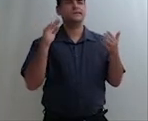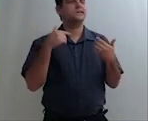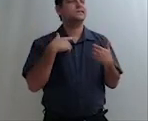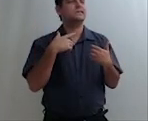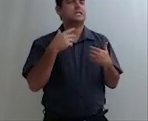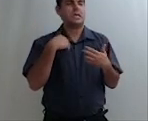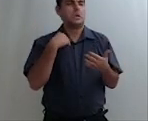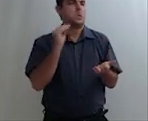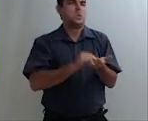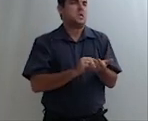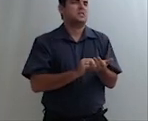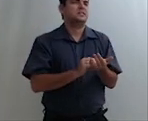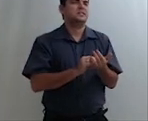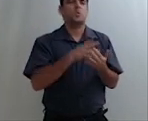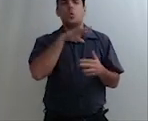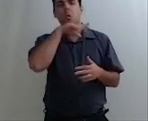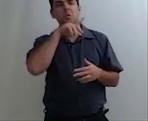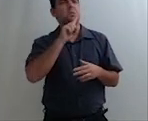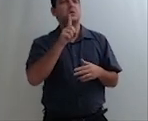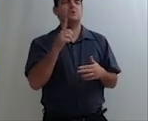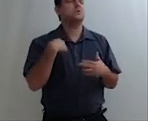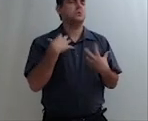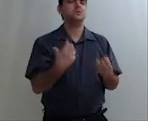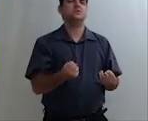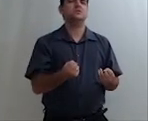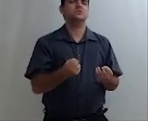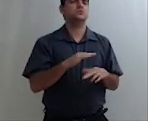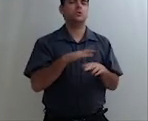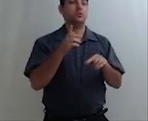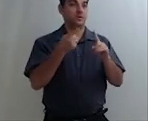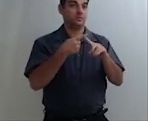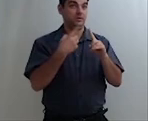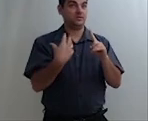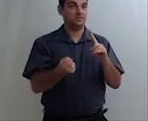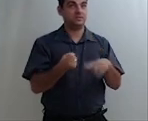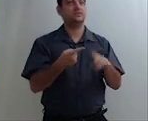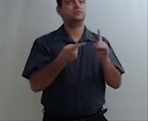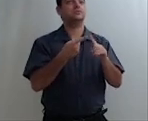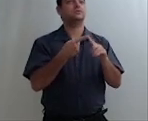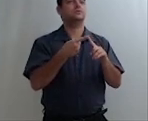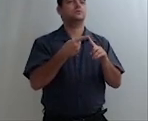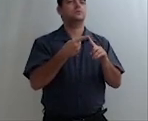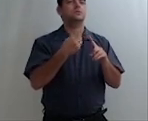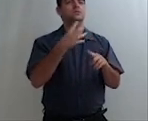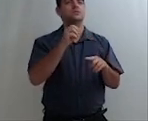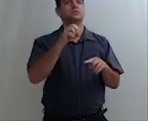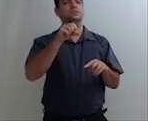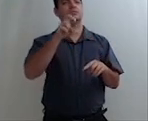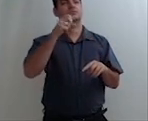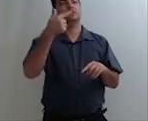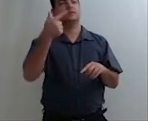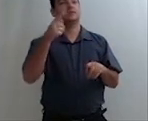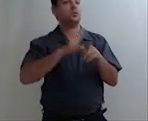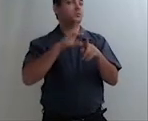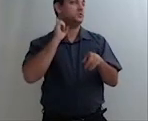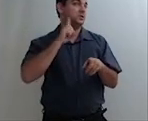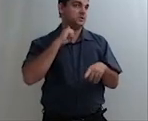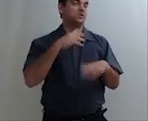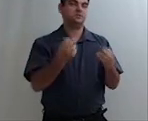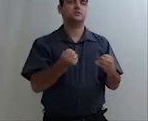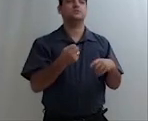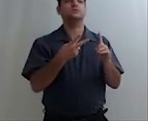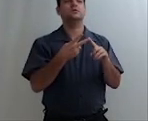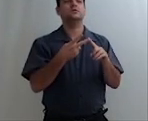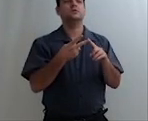desfavorável eu estou concedendo a ordem o primeiro 490 527 Minas Gerais eu fiz uma